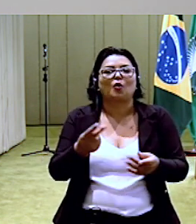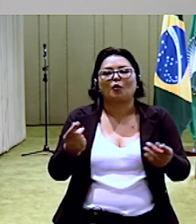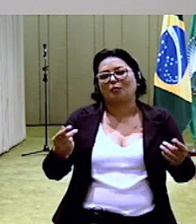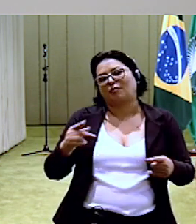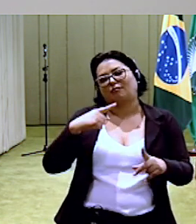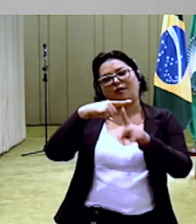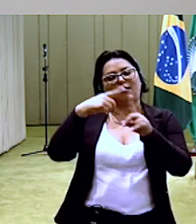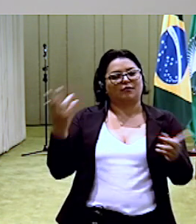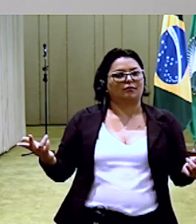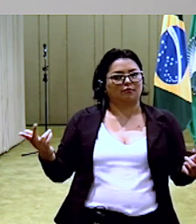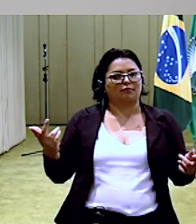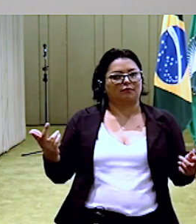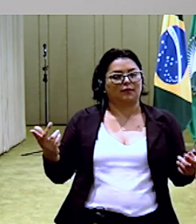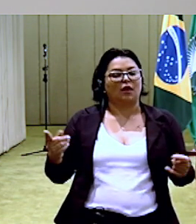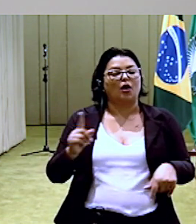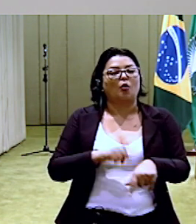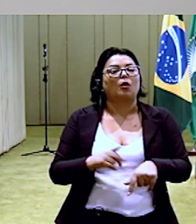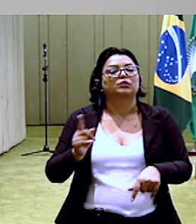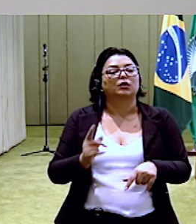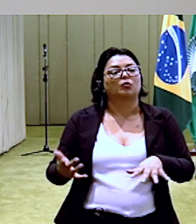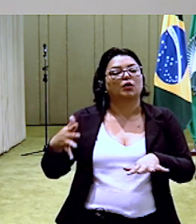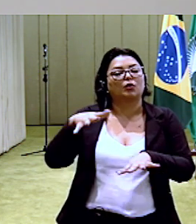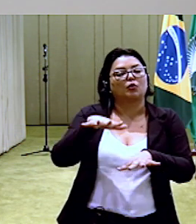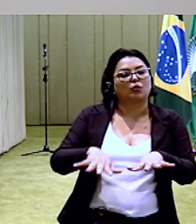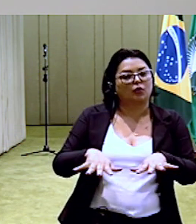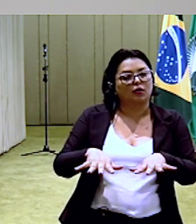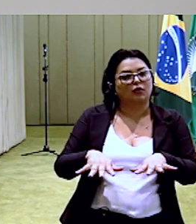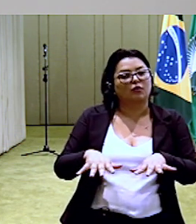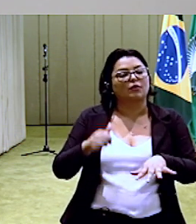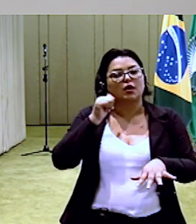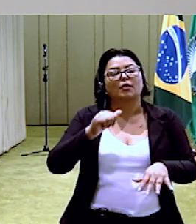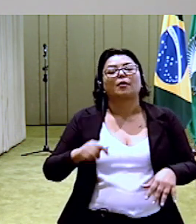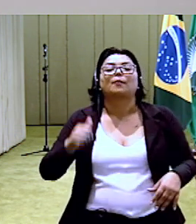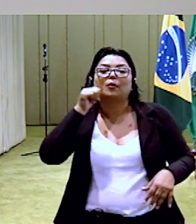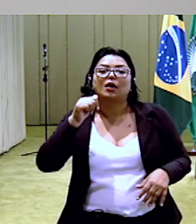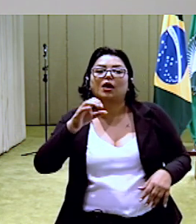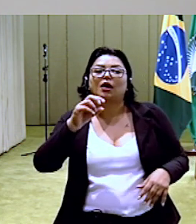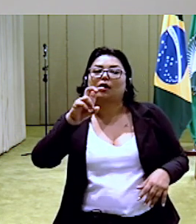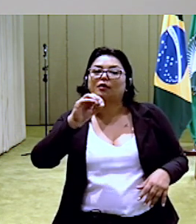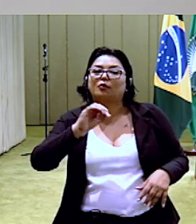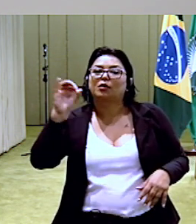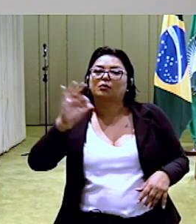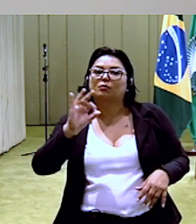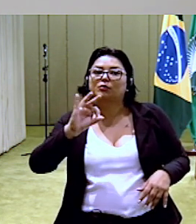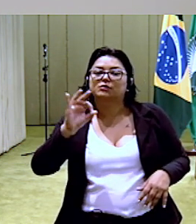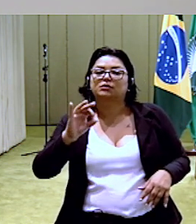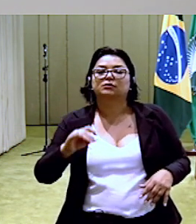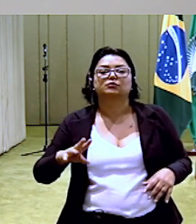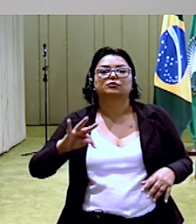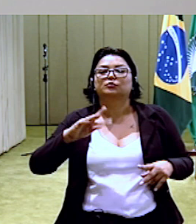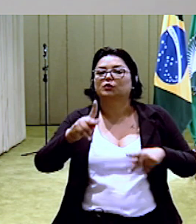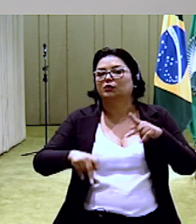mundo. Então, quando a gente não inclui, e elas são, em média, 50% da população. Então, quando a gente não inclui essa maioria, a